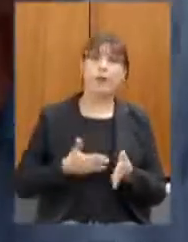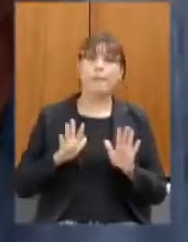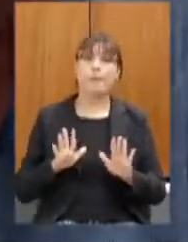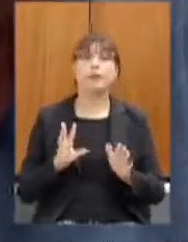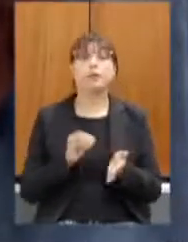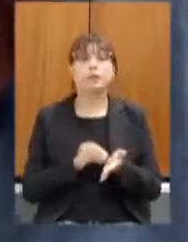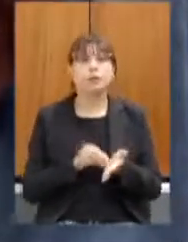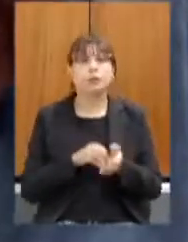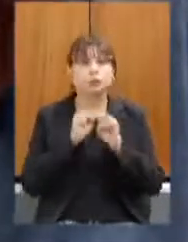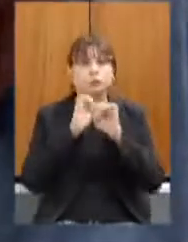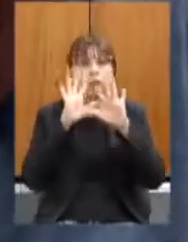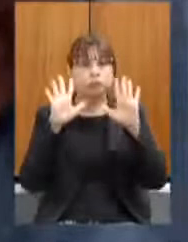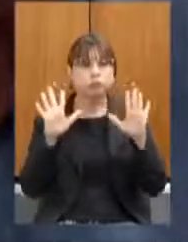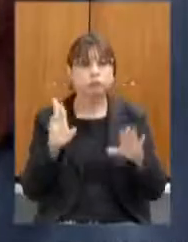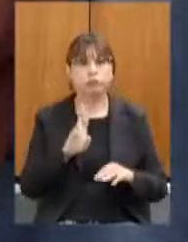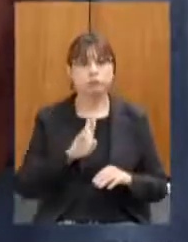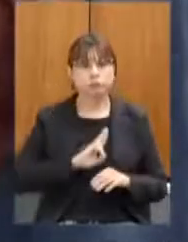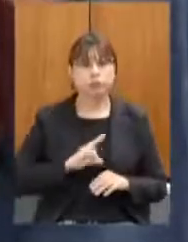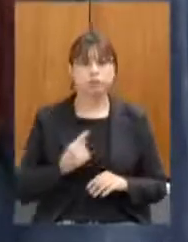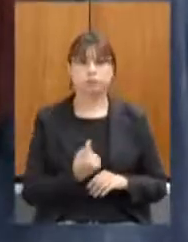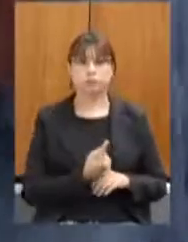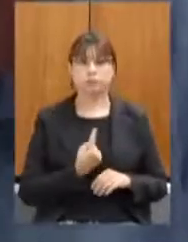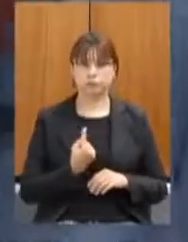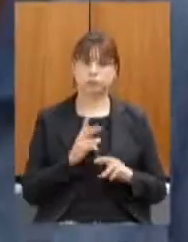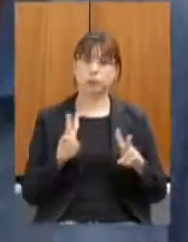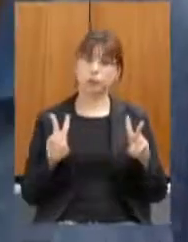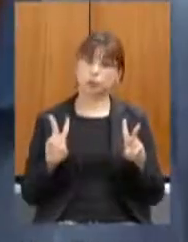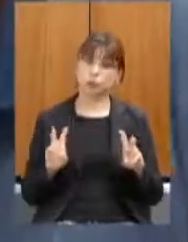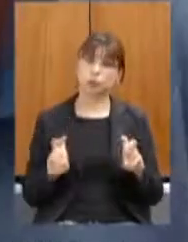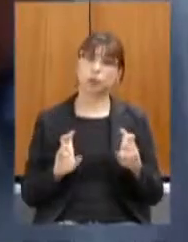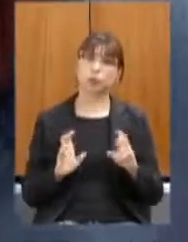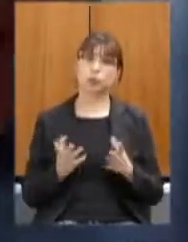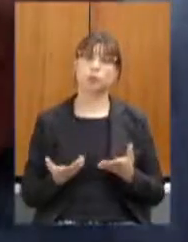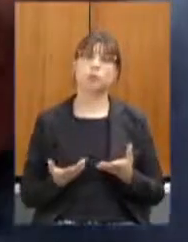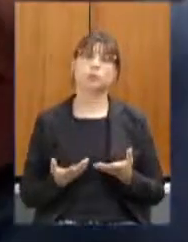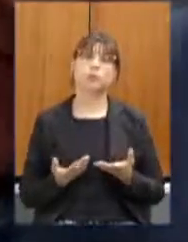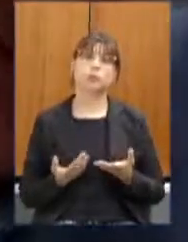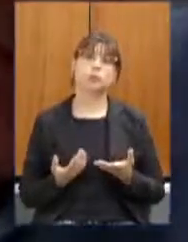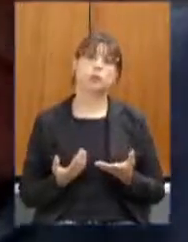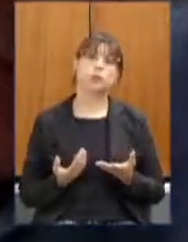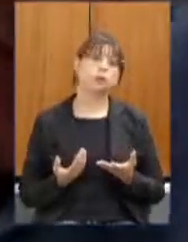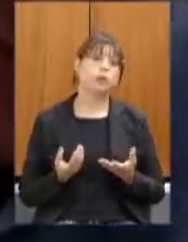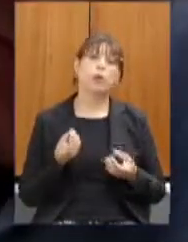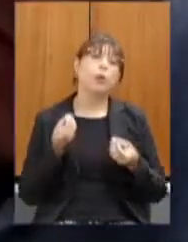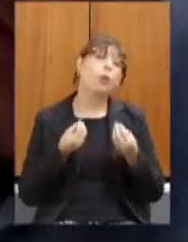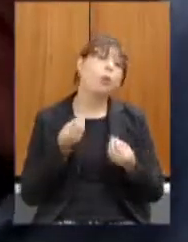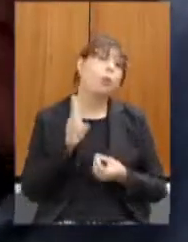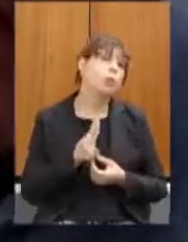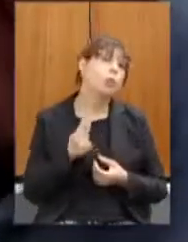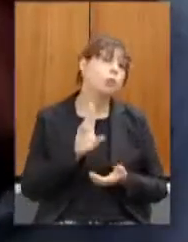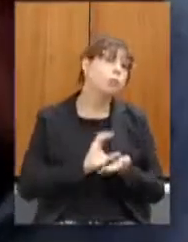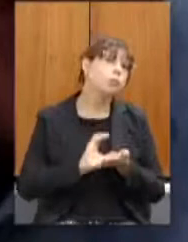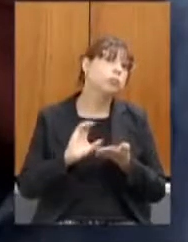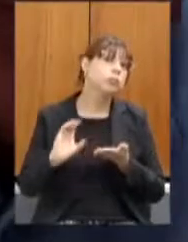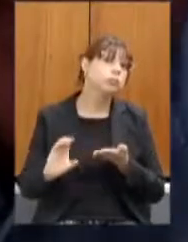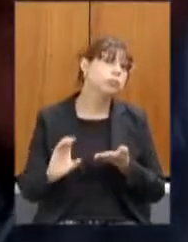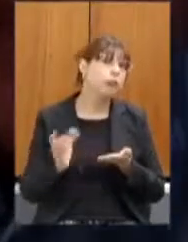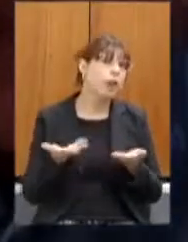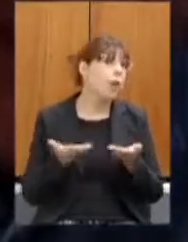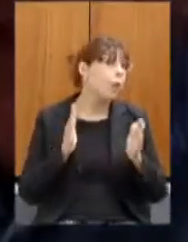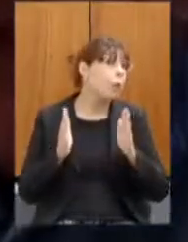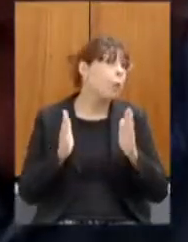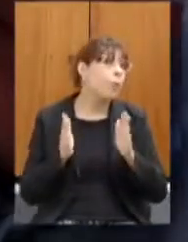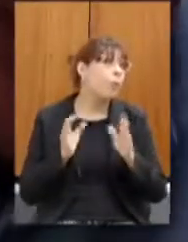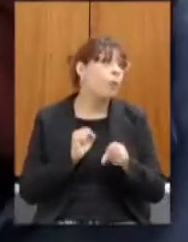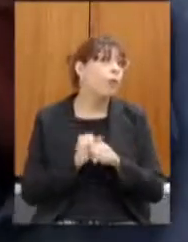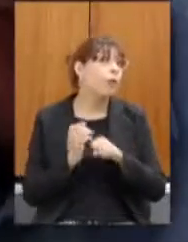esclarecimentos sobre é a destinação dos recursos né durante esse período de